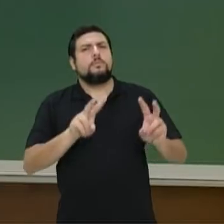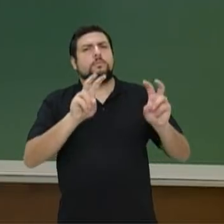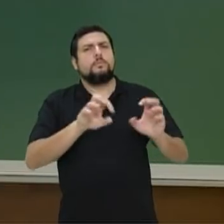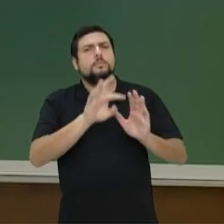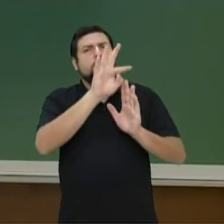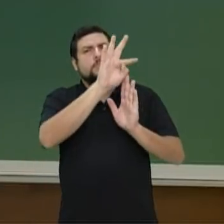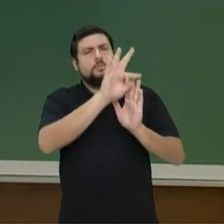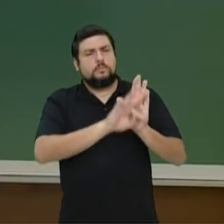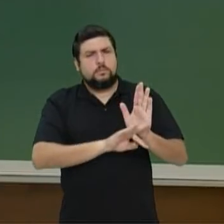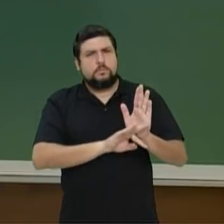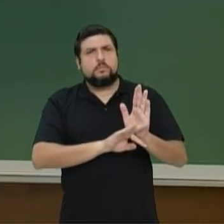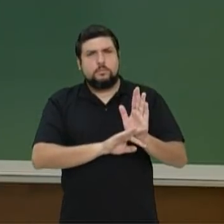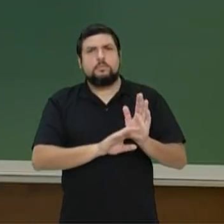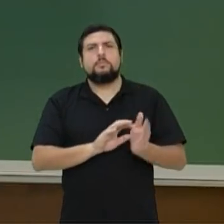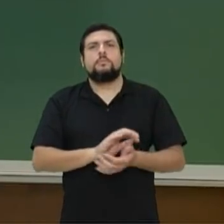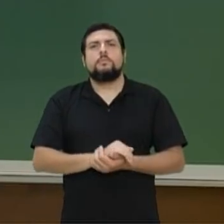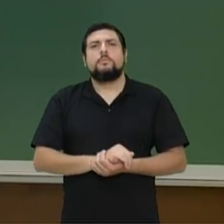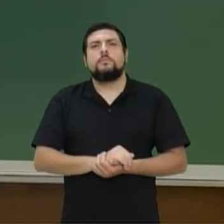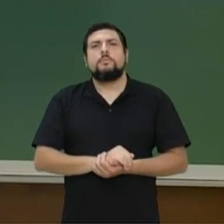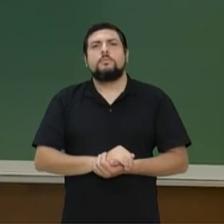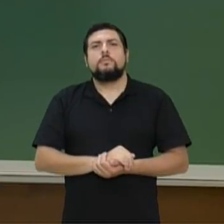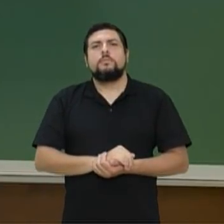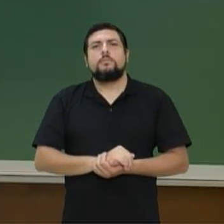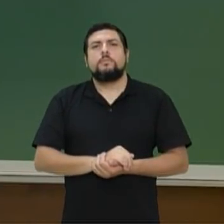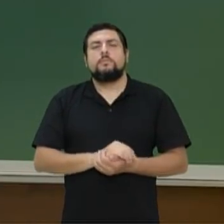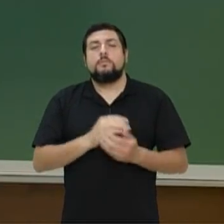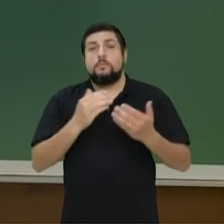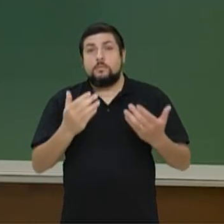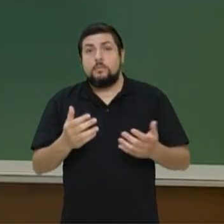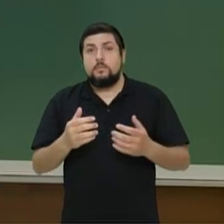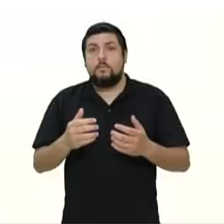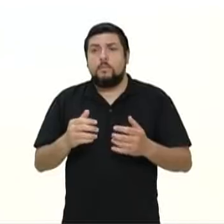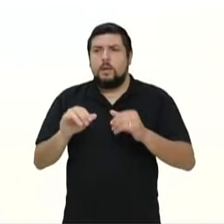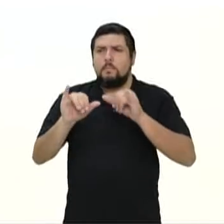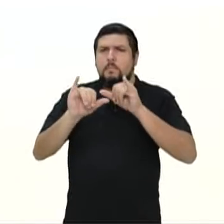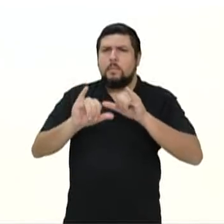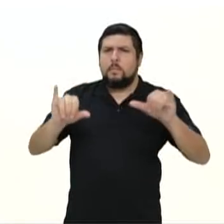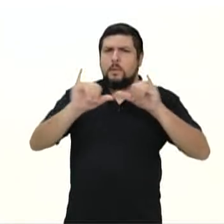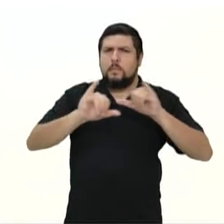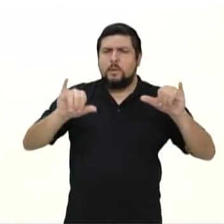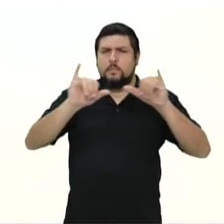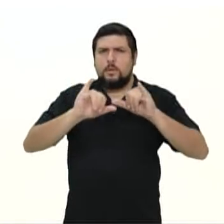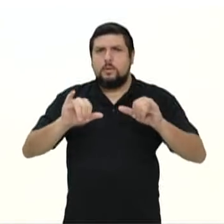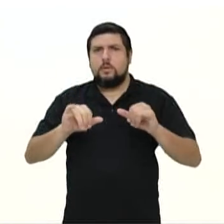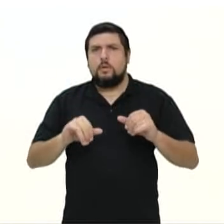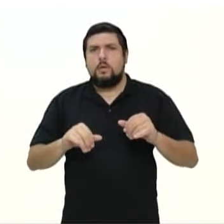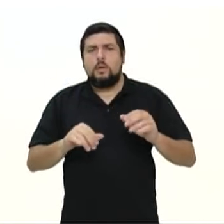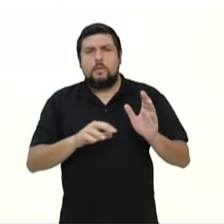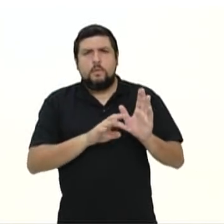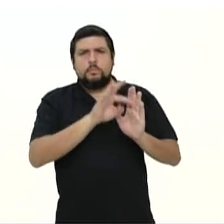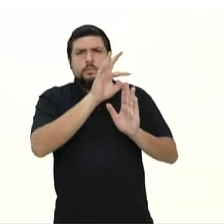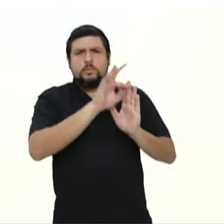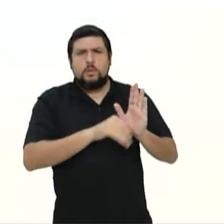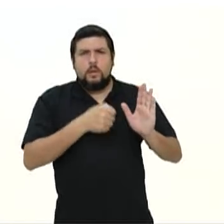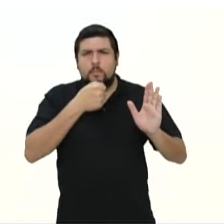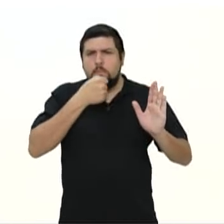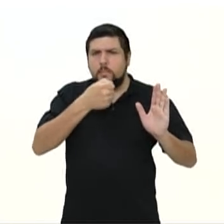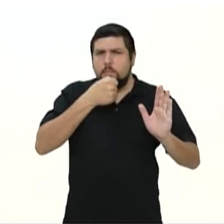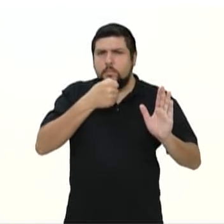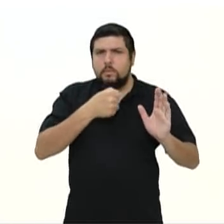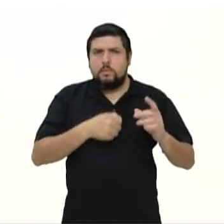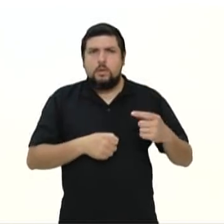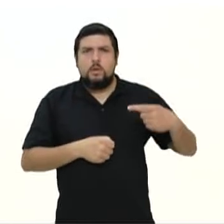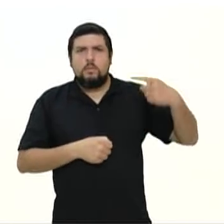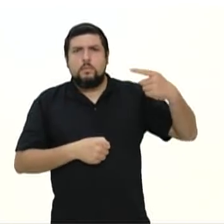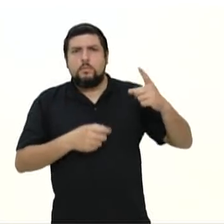ler. Vejamos, assim como a notícia, o primeiro parágrafo da reportagem pode